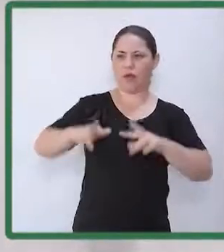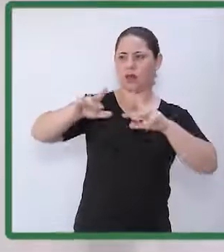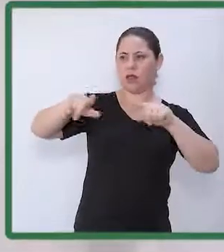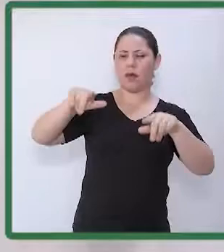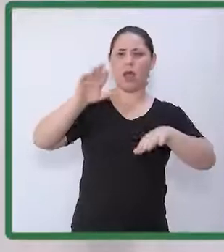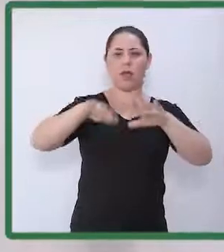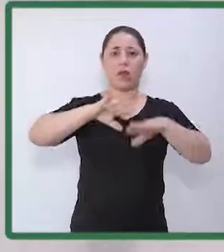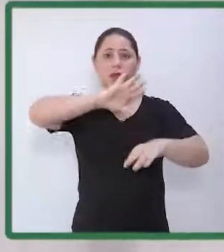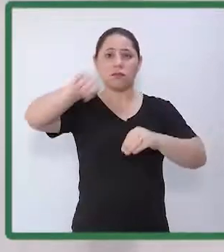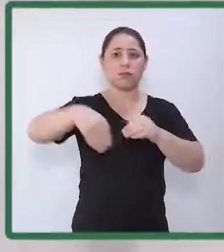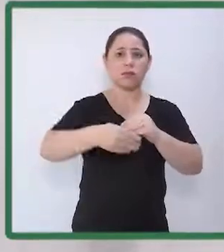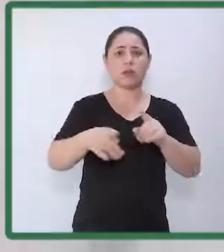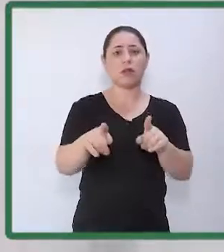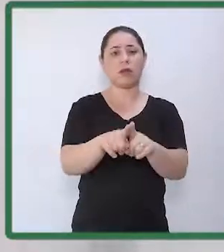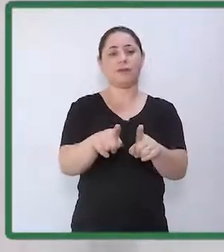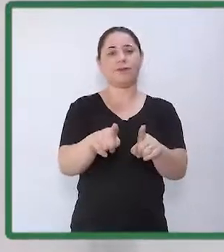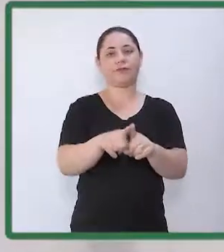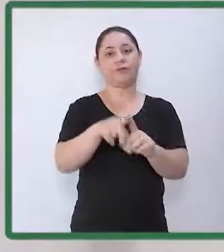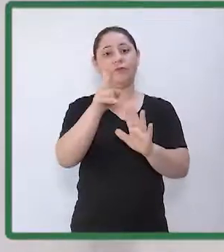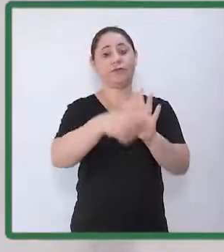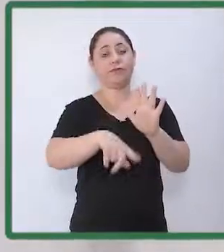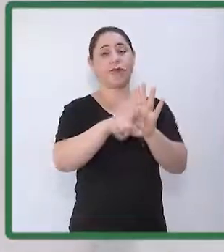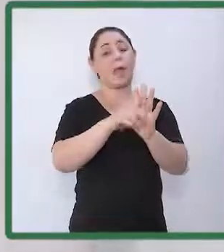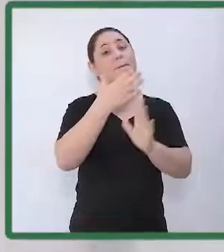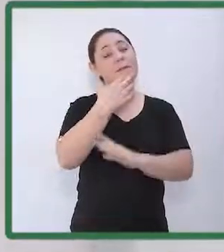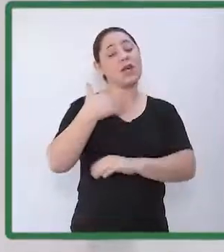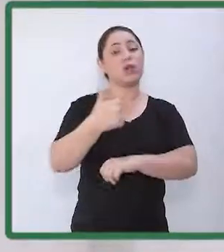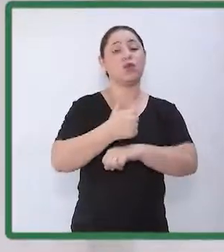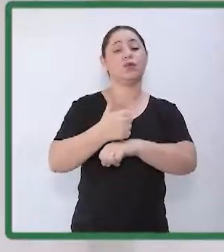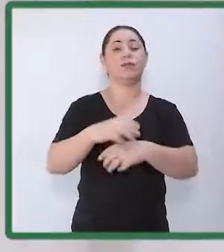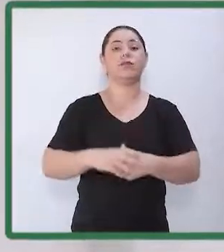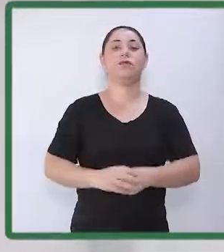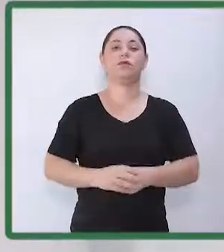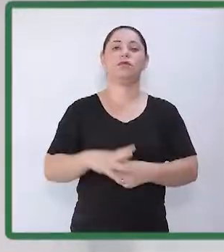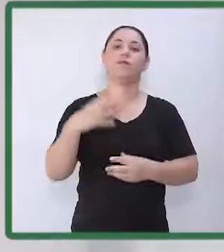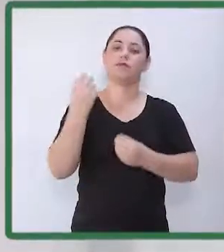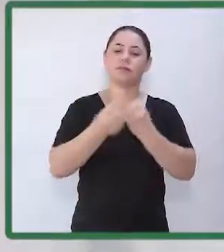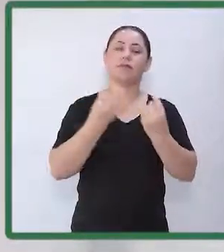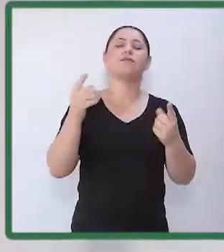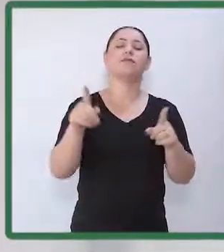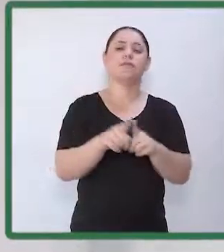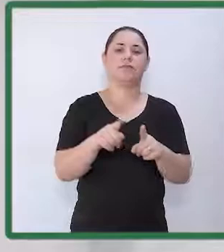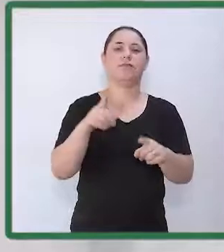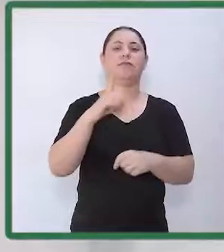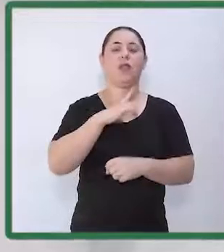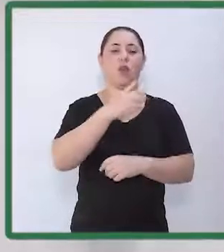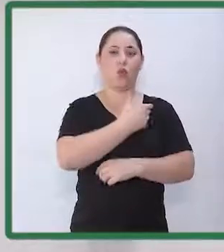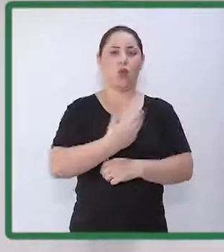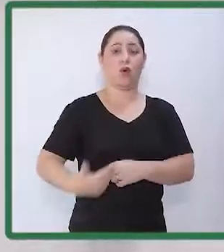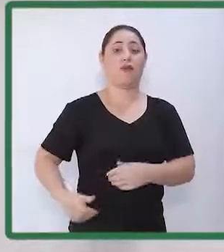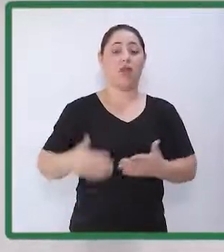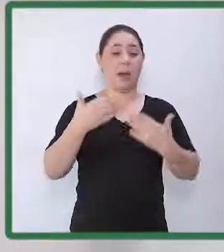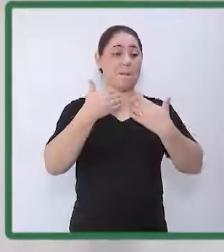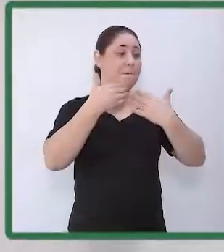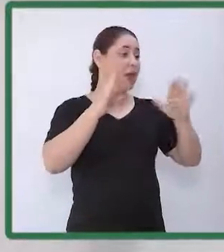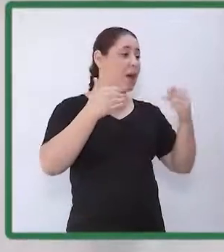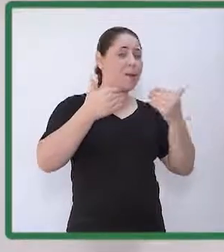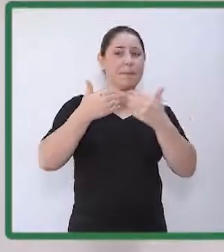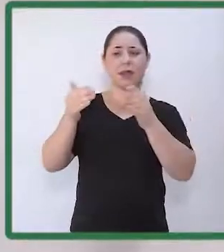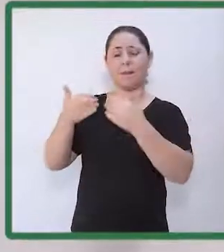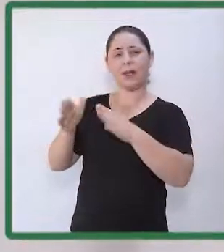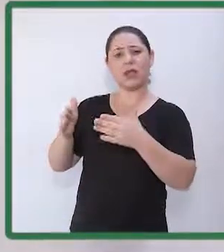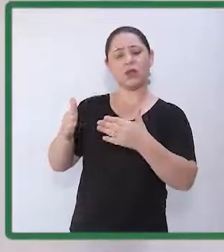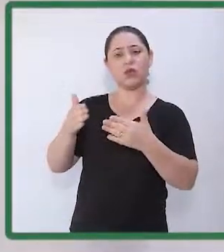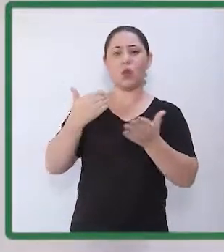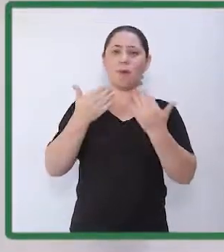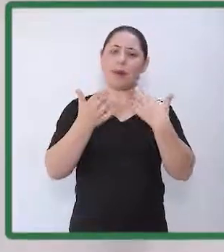e que vem, muitas vezes, acrescentar mesmo a esse projeto para melhorar, né? E como a gente também tem um governo aberto a